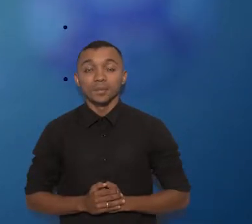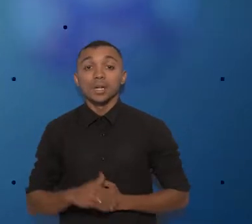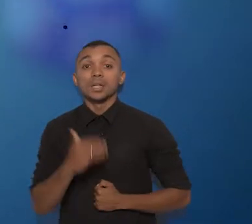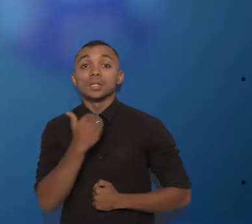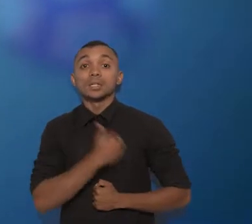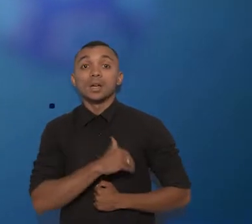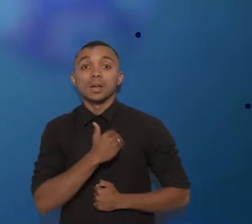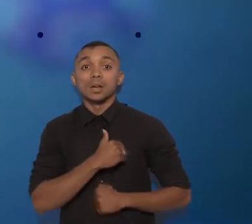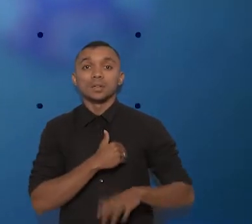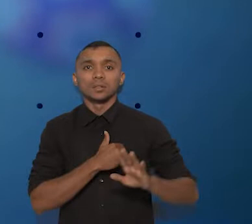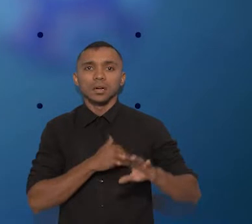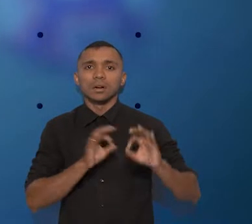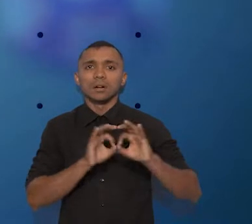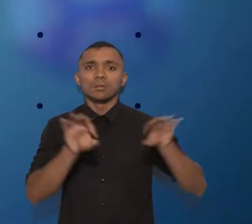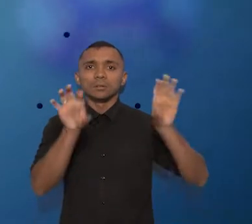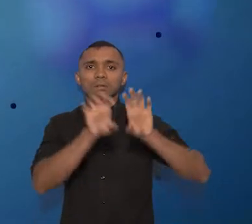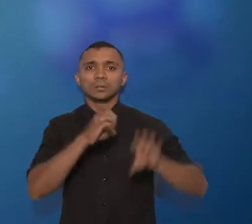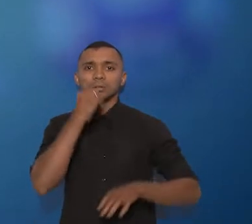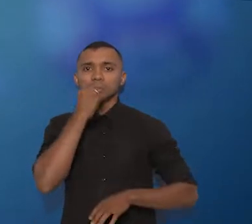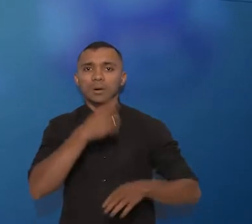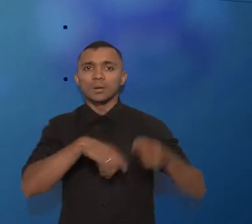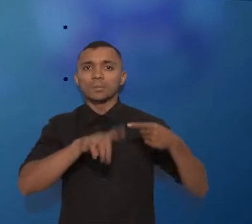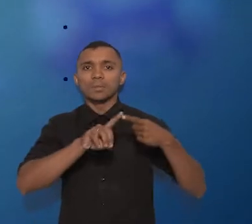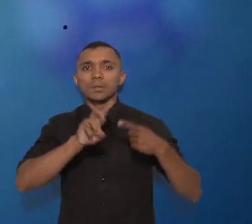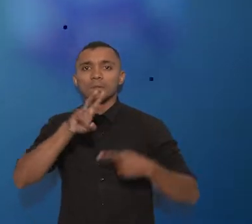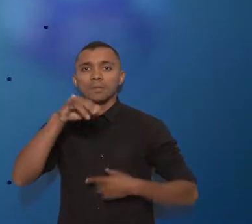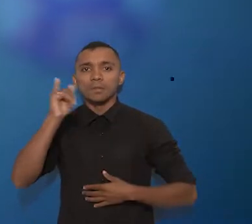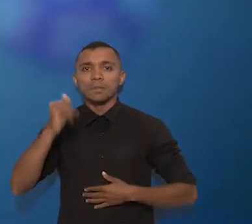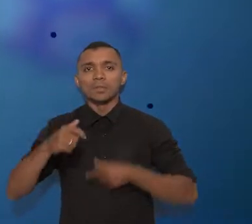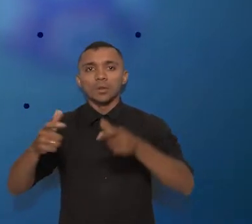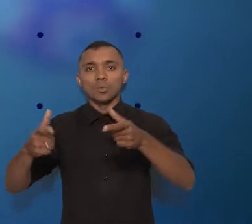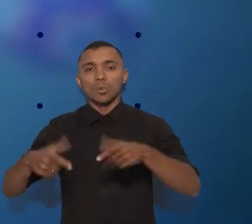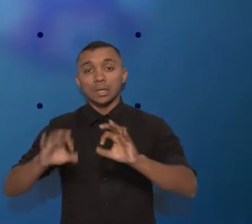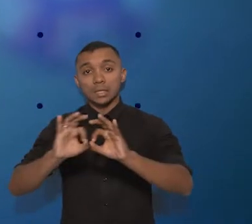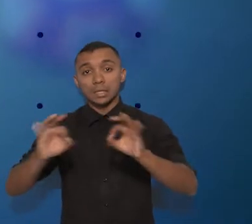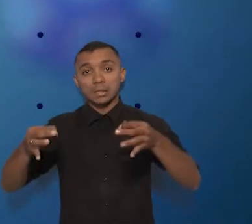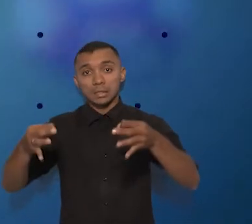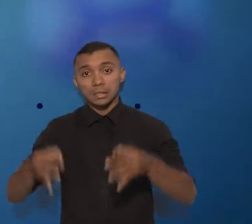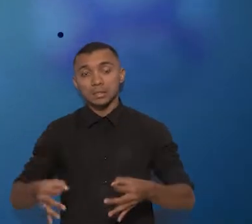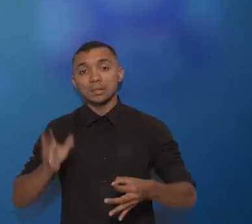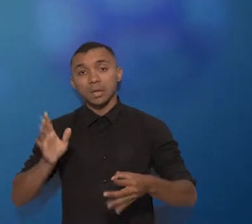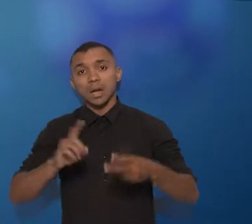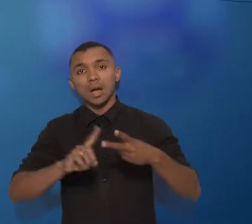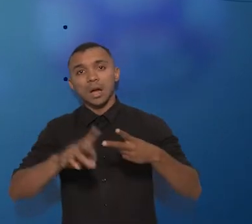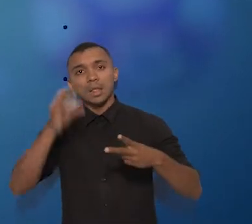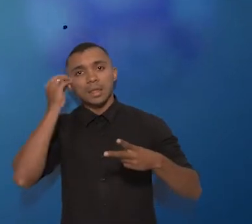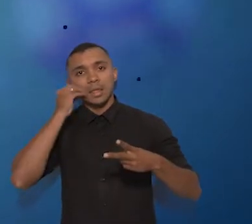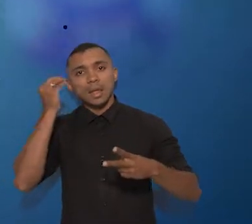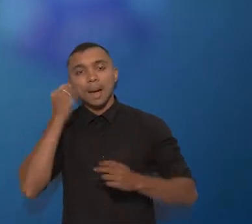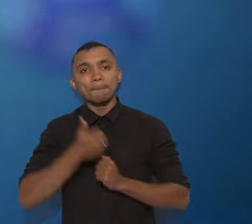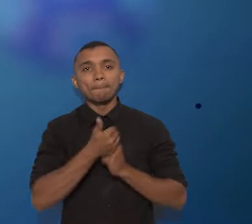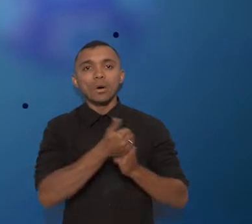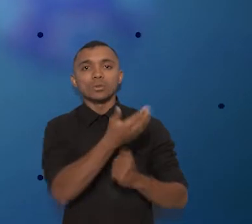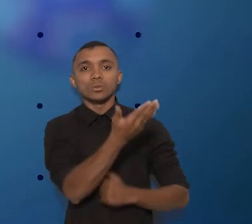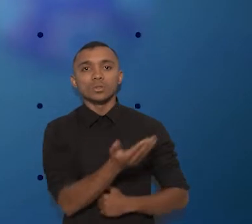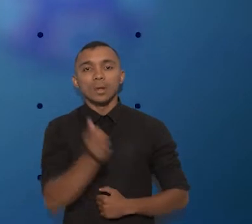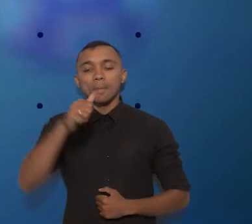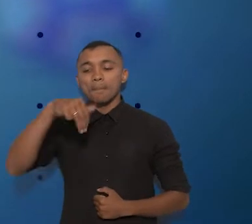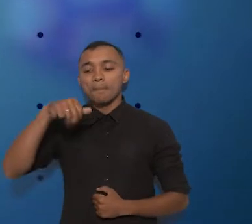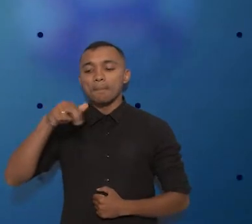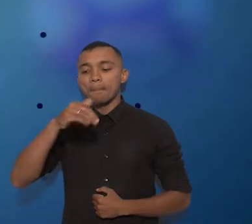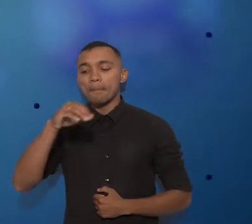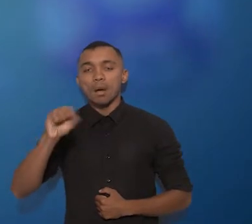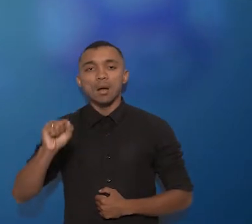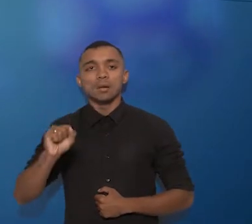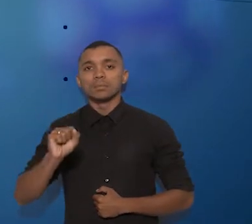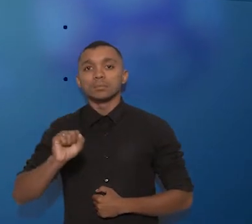jogou sintaticamente uma boa partida, o Vina escalado no lugar certo. Aliás, o Vina tem rendido mais com o Marquinhos nessa posição e não tem outra para